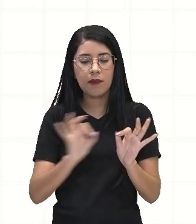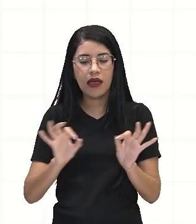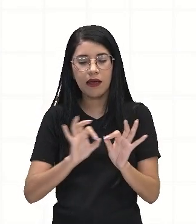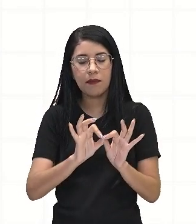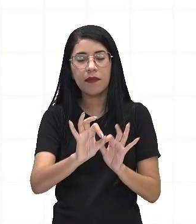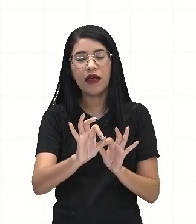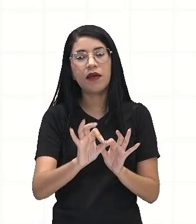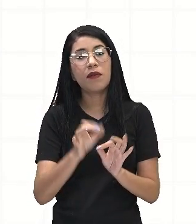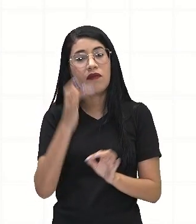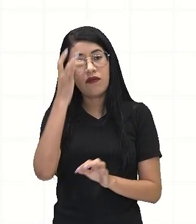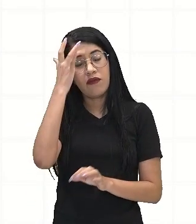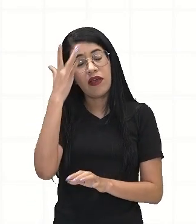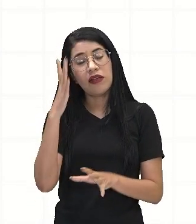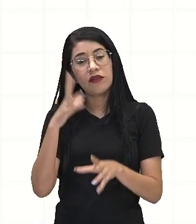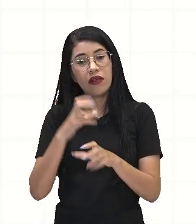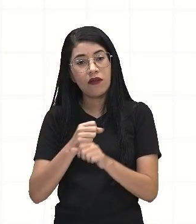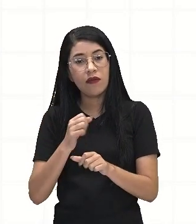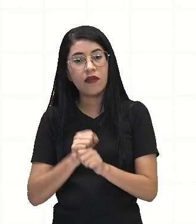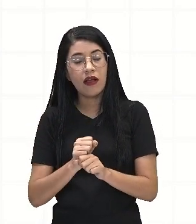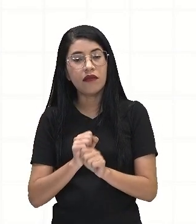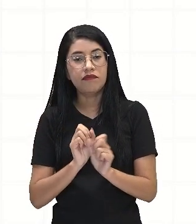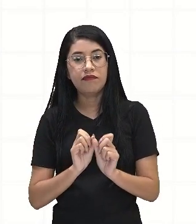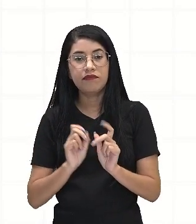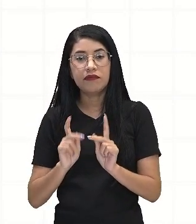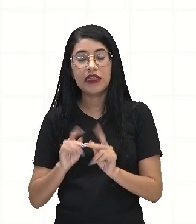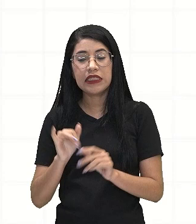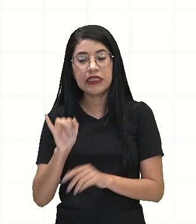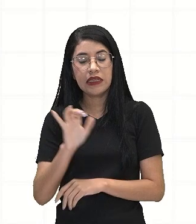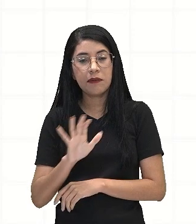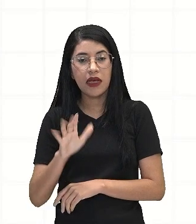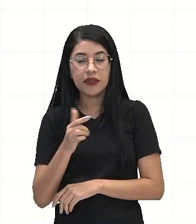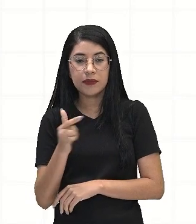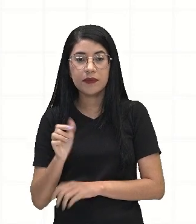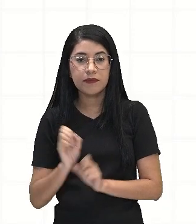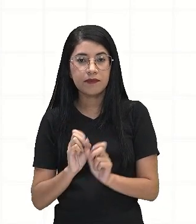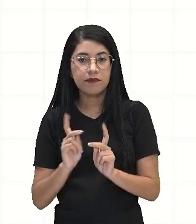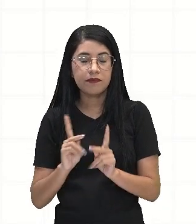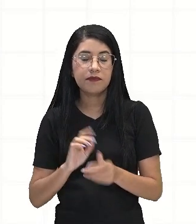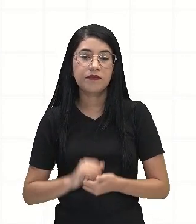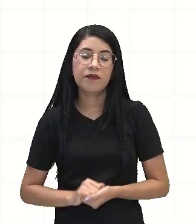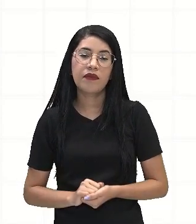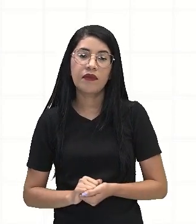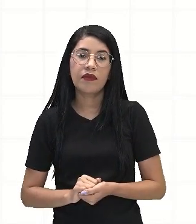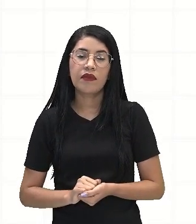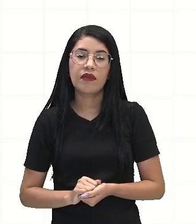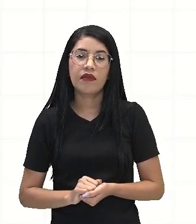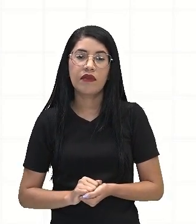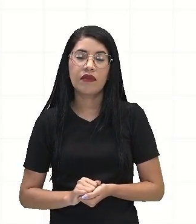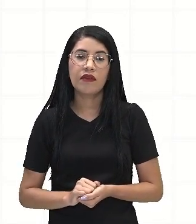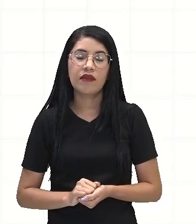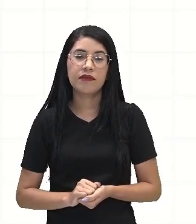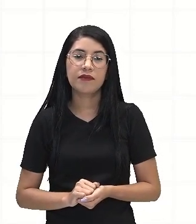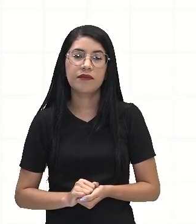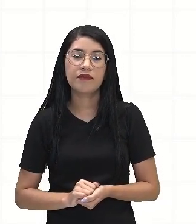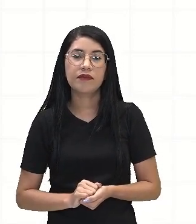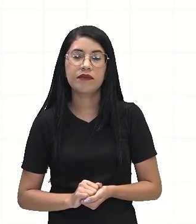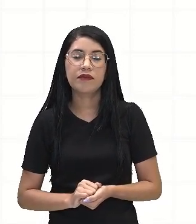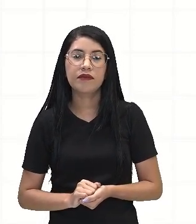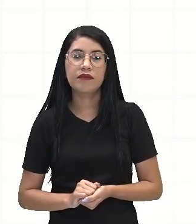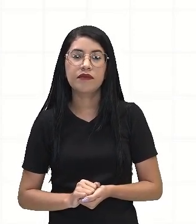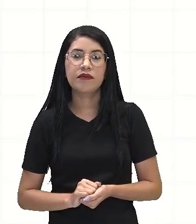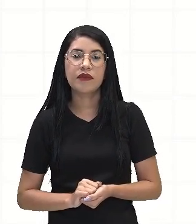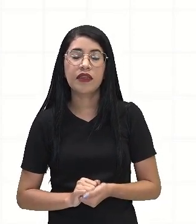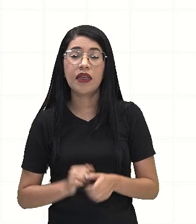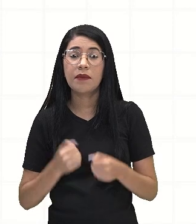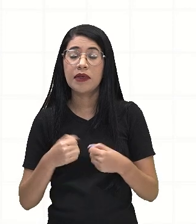mais fácil de resolver a questão, né? Mesmo se não tiver a imagem. E aqui nessa questão, ele pede